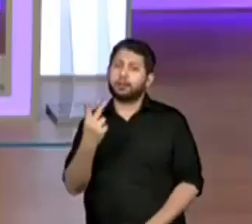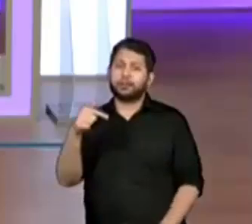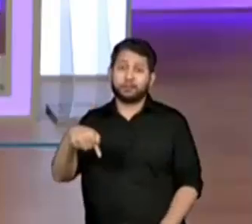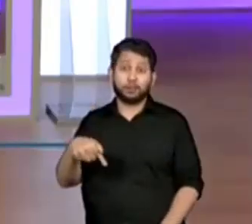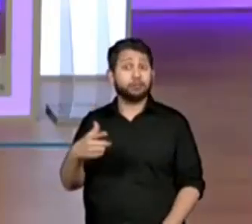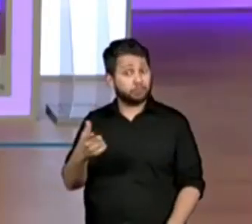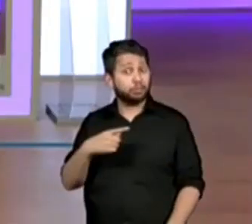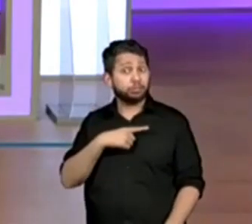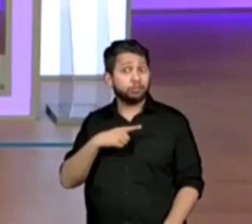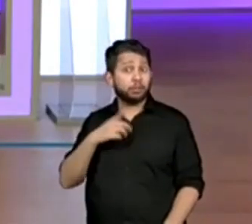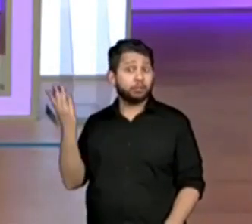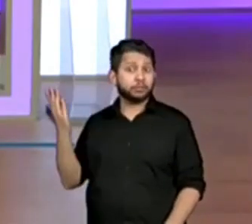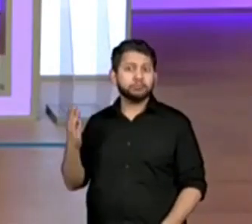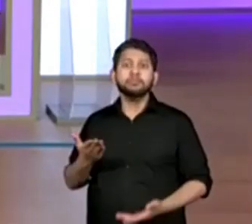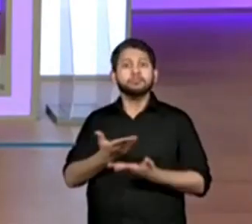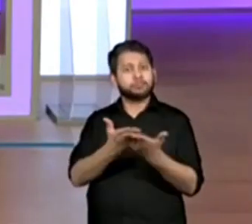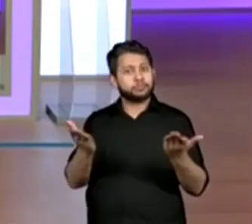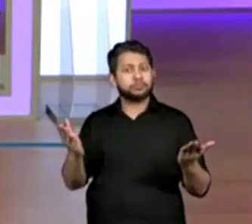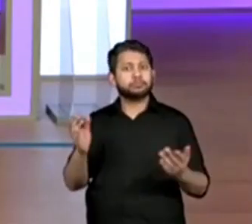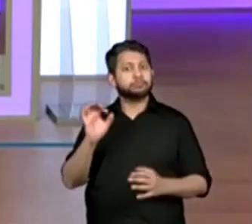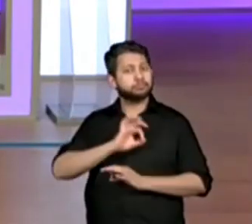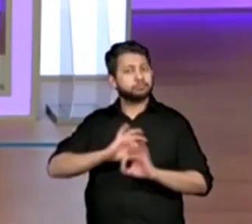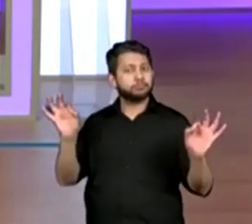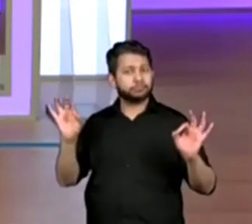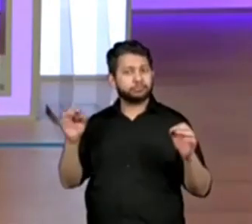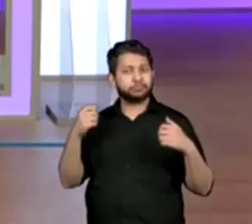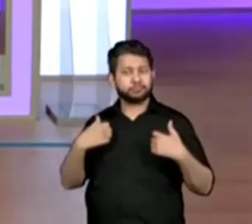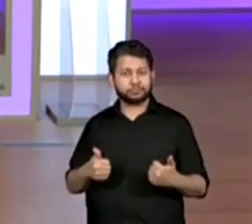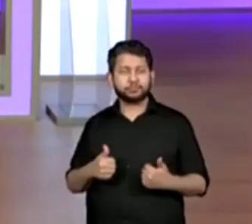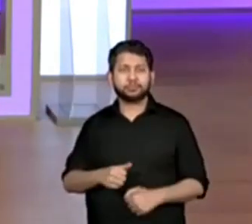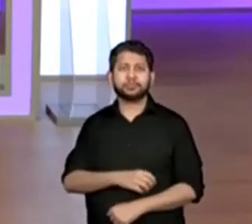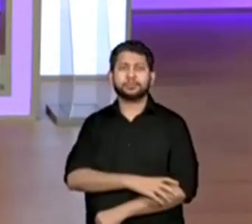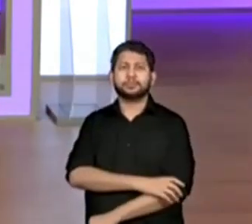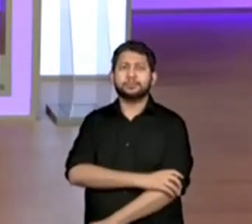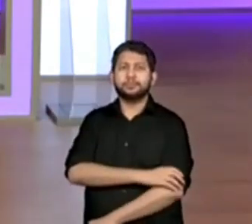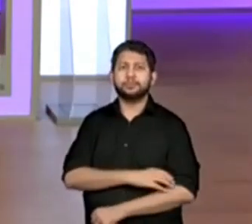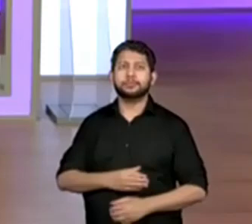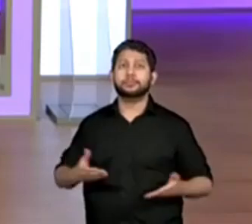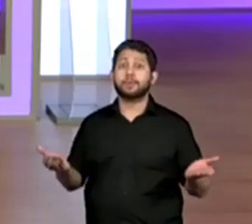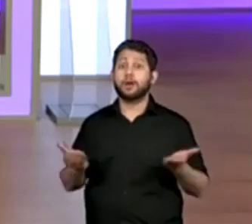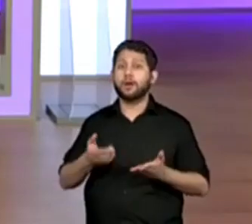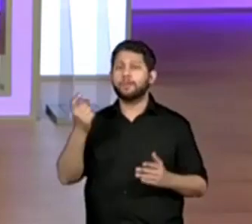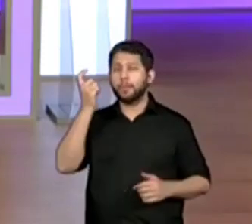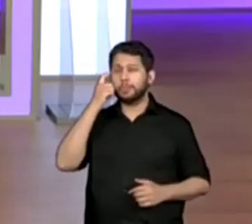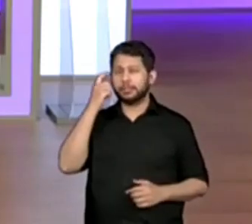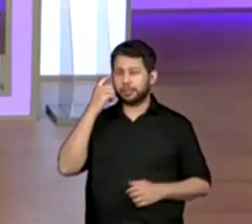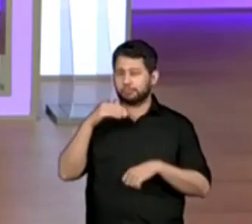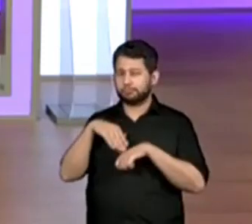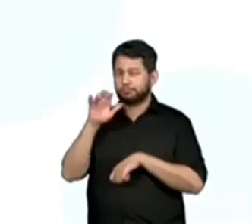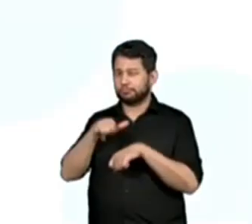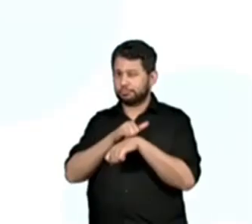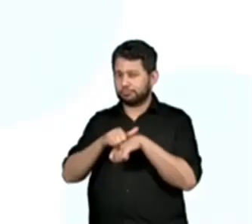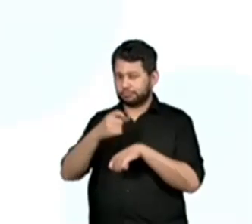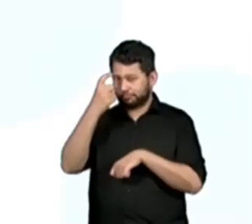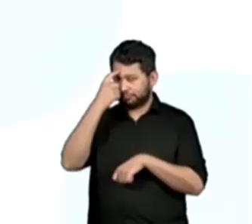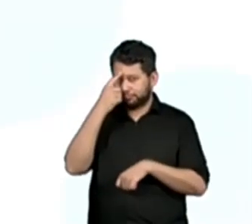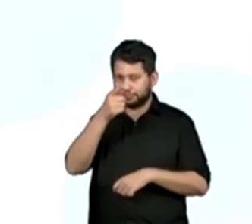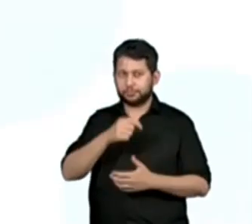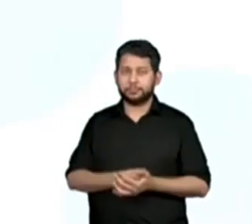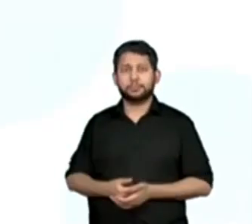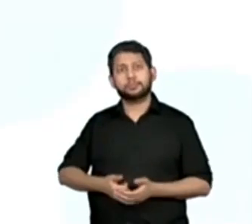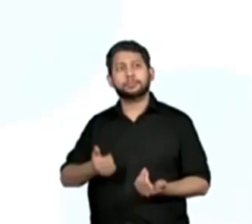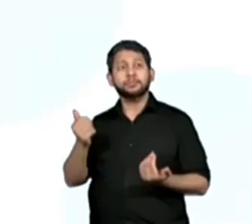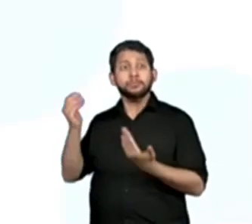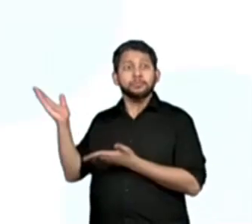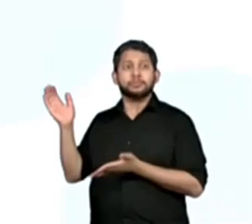bem. Então vocês estão, ó, todo mundo craque na questão. Agora vamos pensar um pouquinho mais.